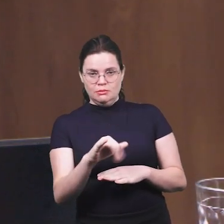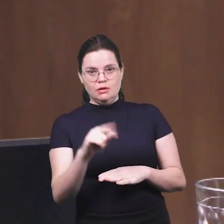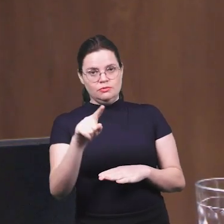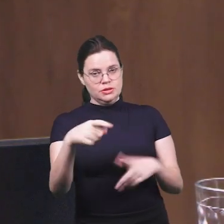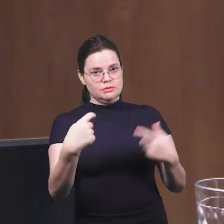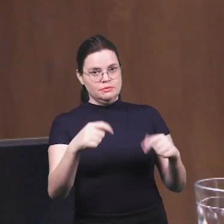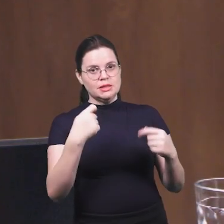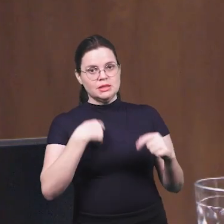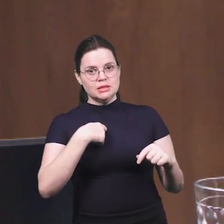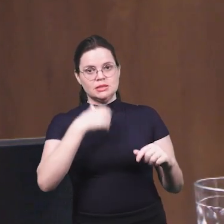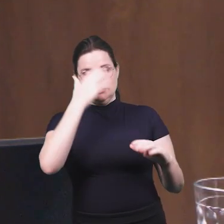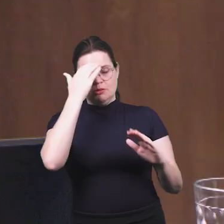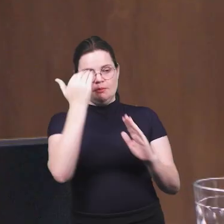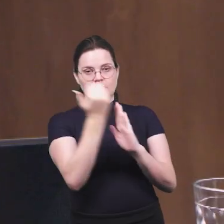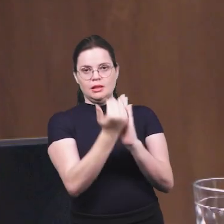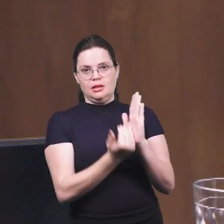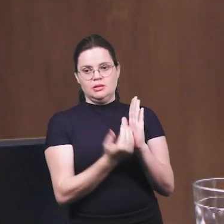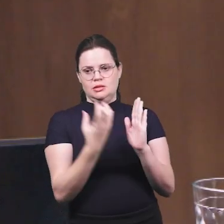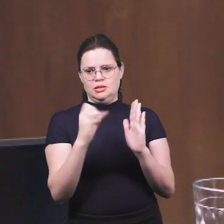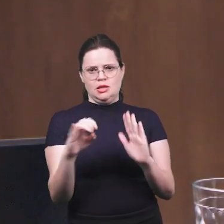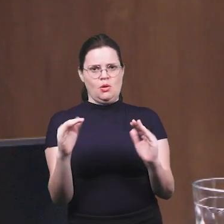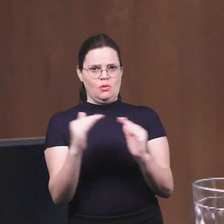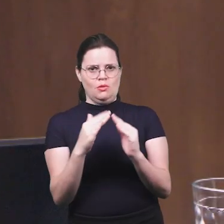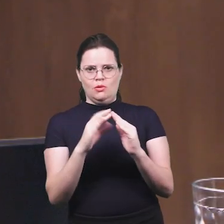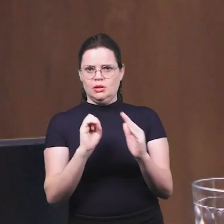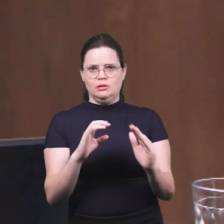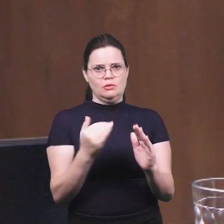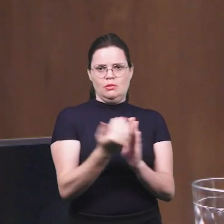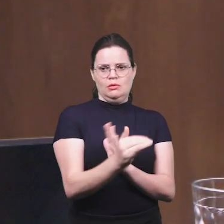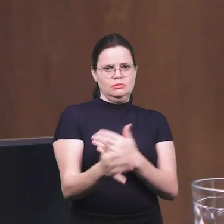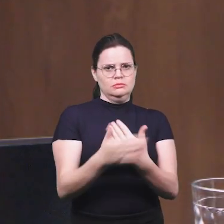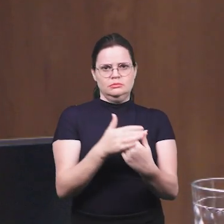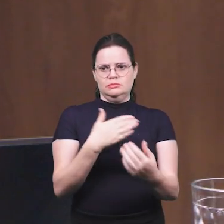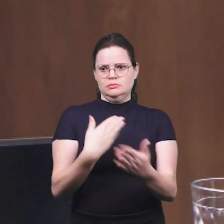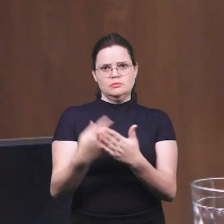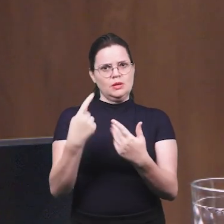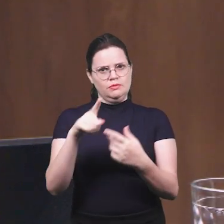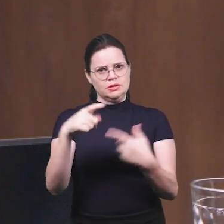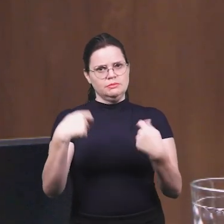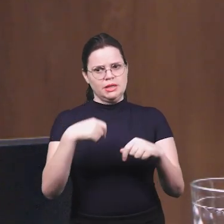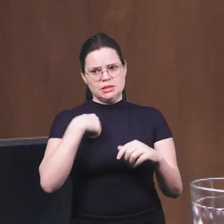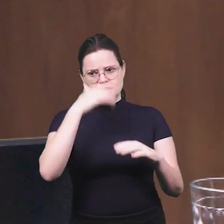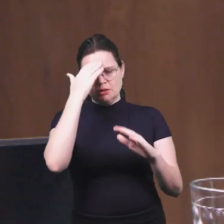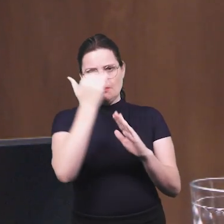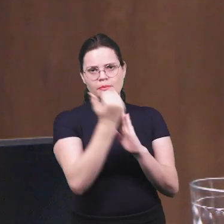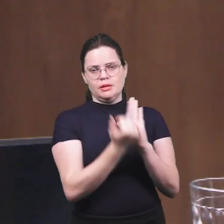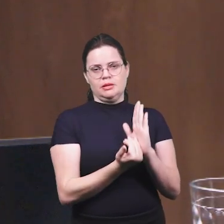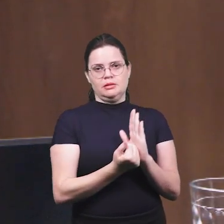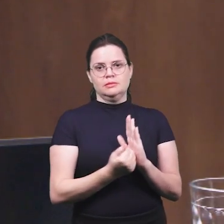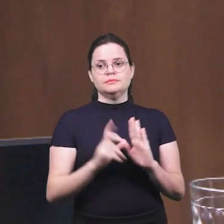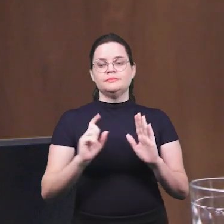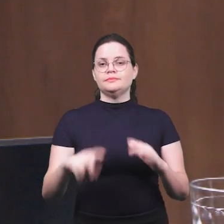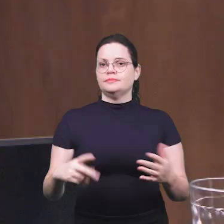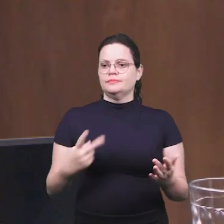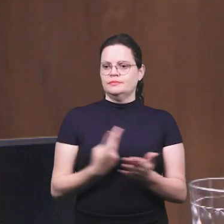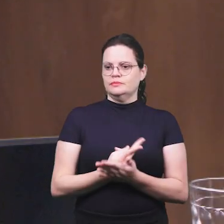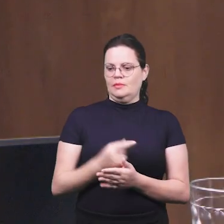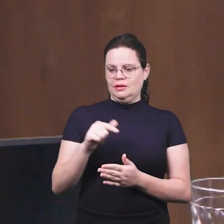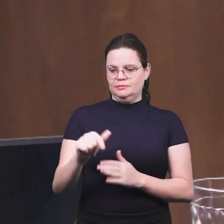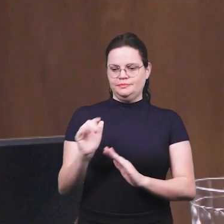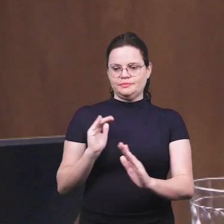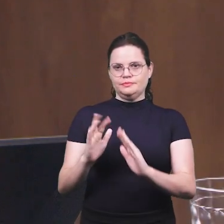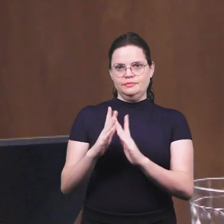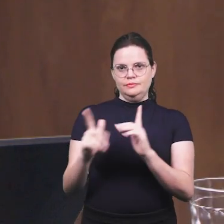não. Exatamente foi isso que foi feito. Porque na medida em que a igreja, naquele momento, ela houve o desvio da